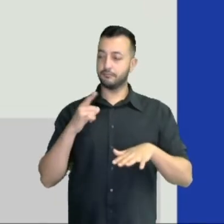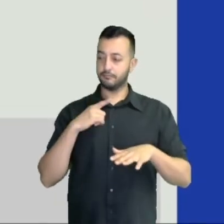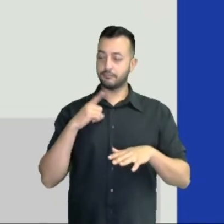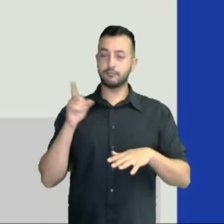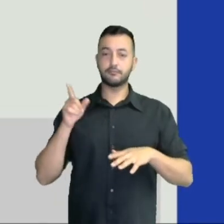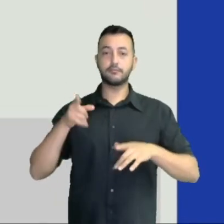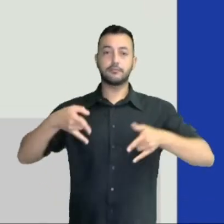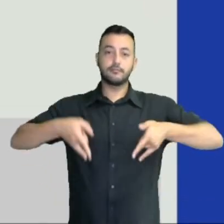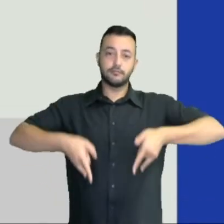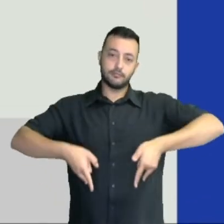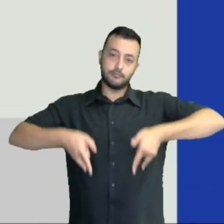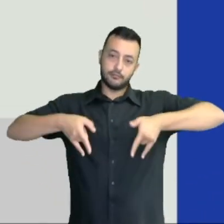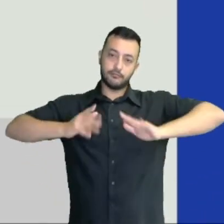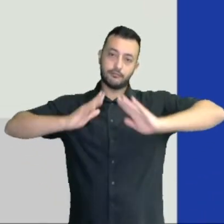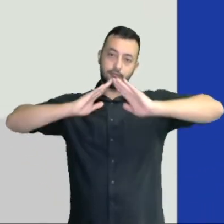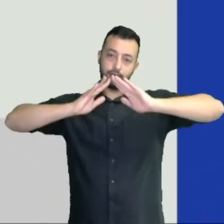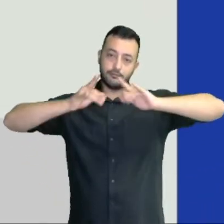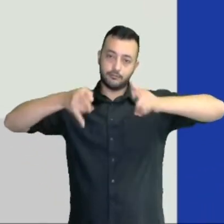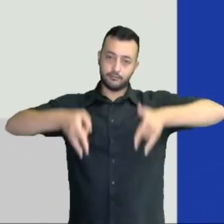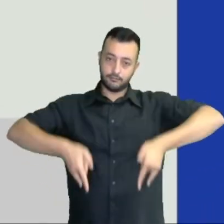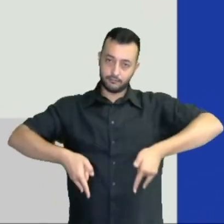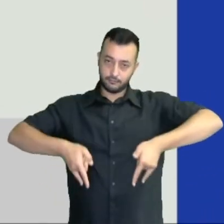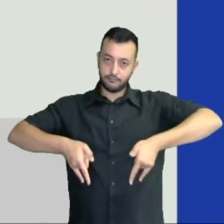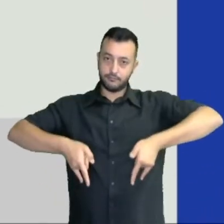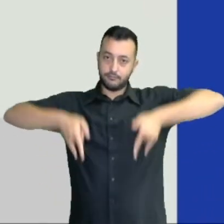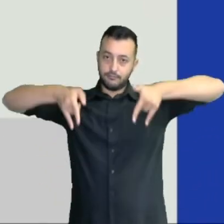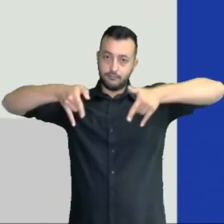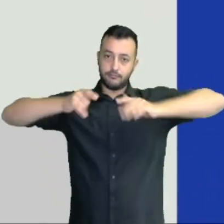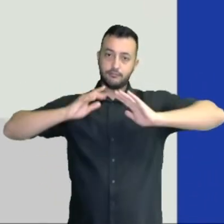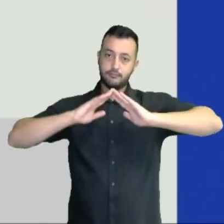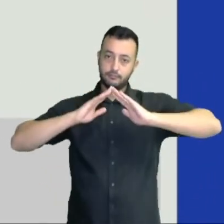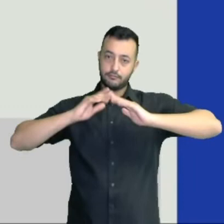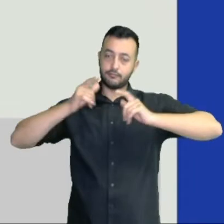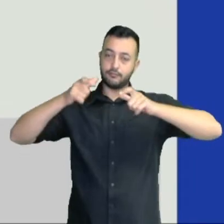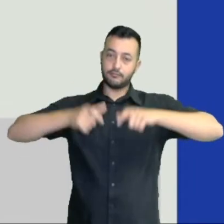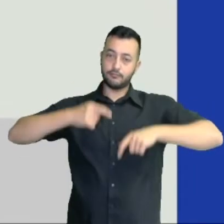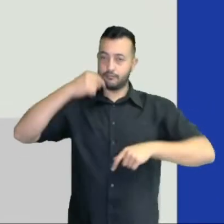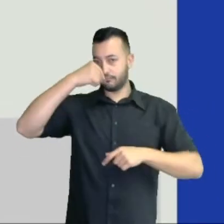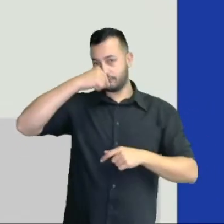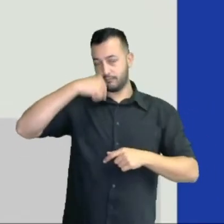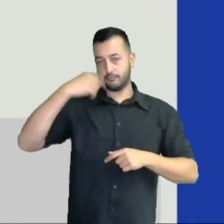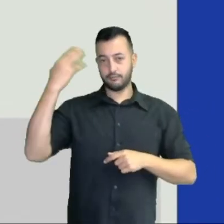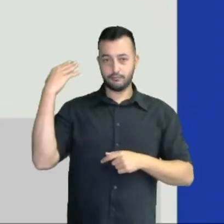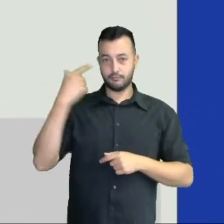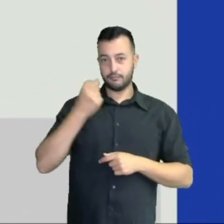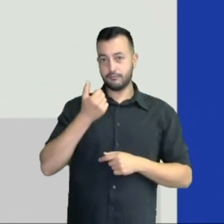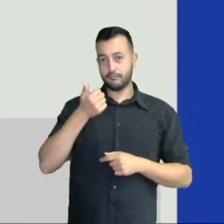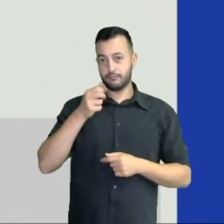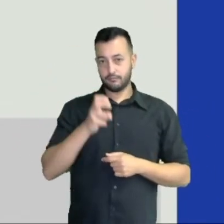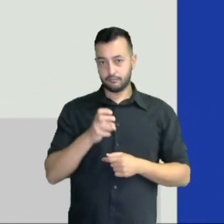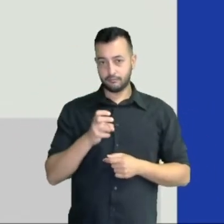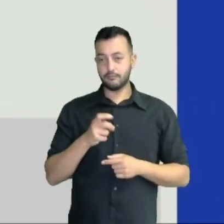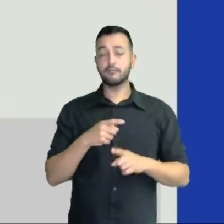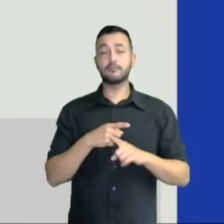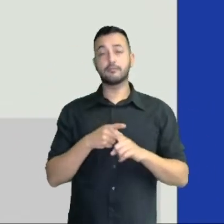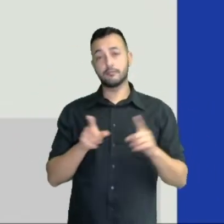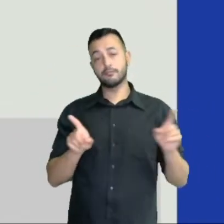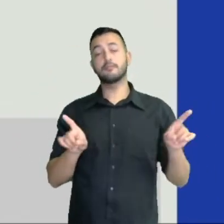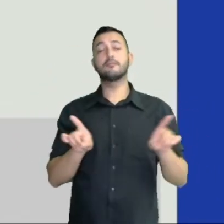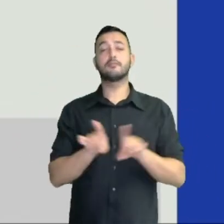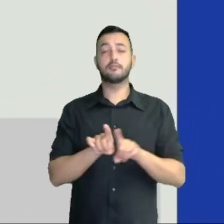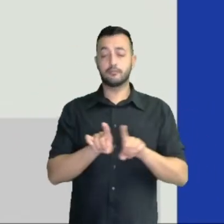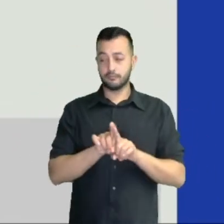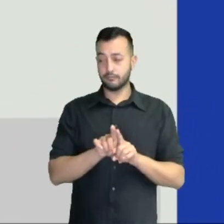de palafita em Iquitos, no Peru, uma foto de 2015. Mas essas palafitas, elas ocorrem, são